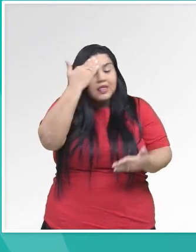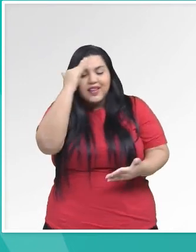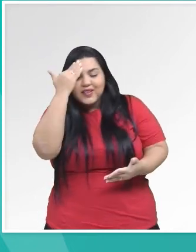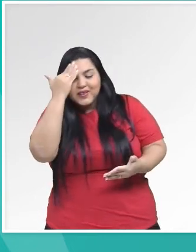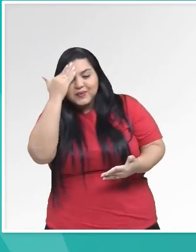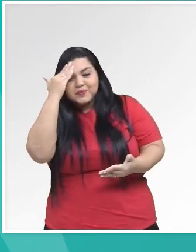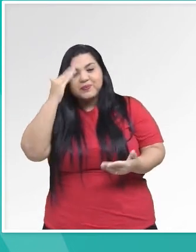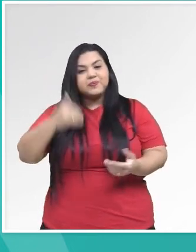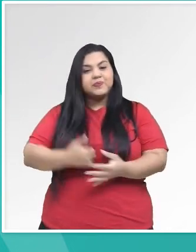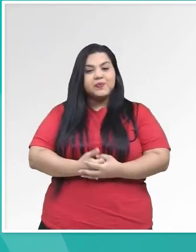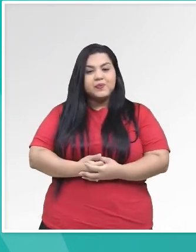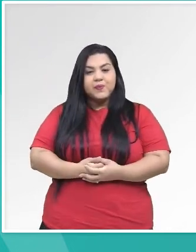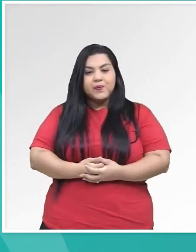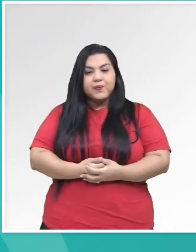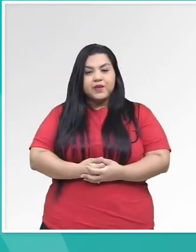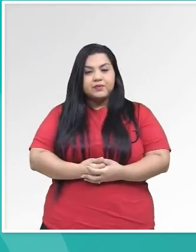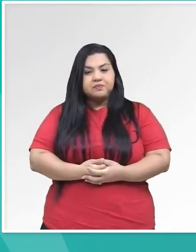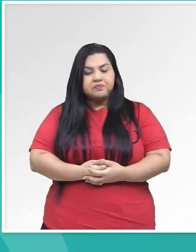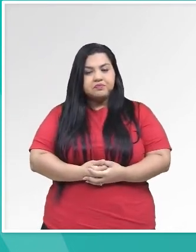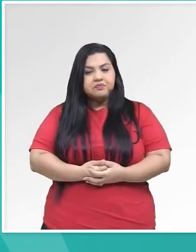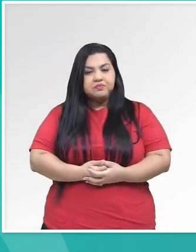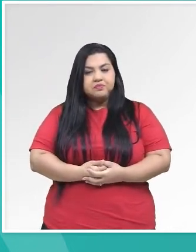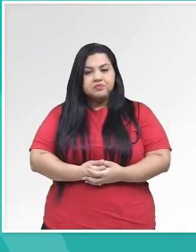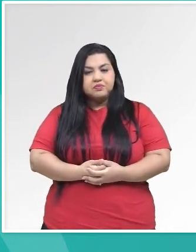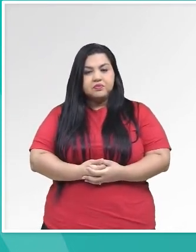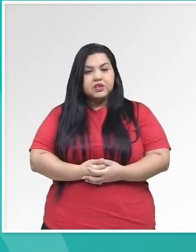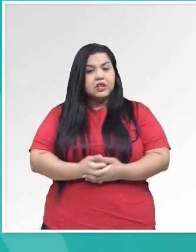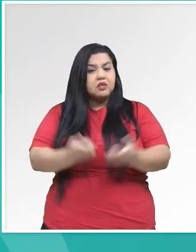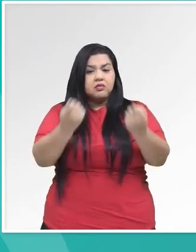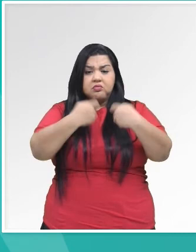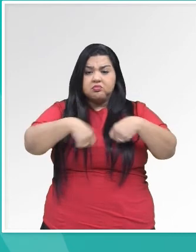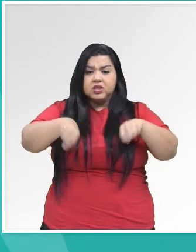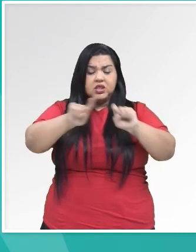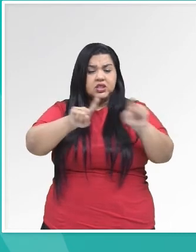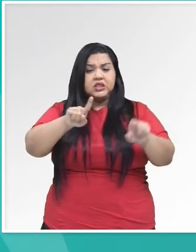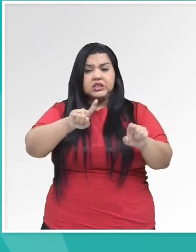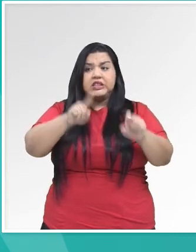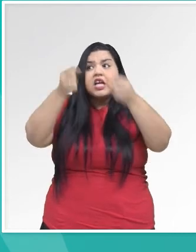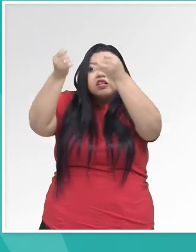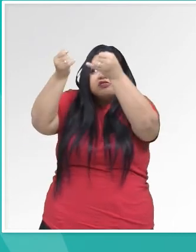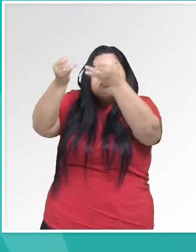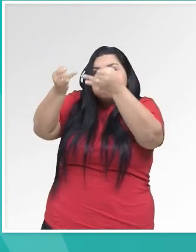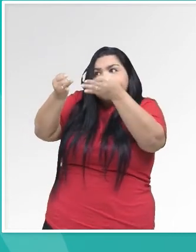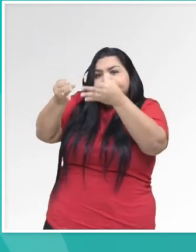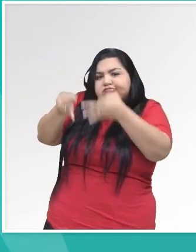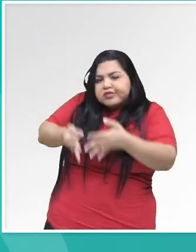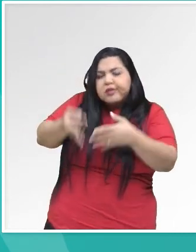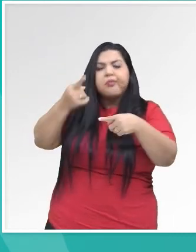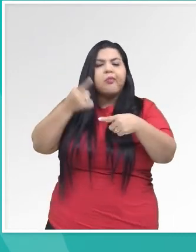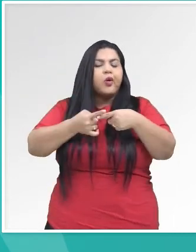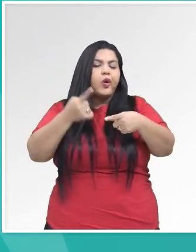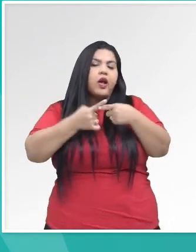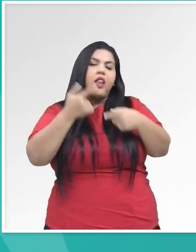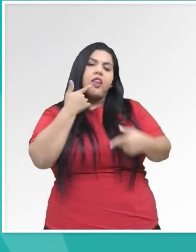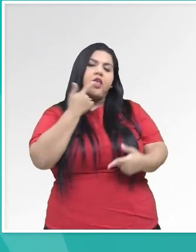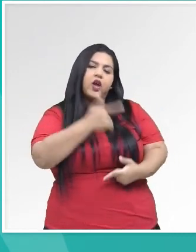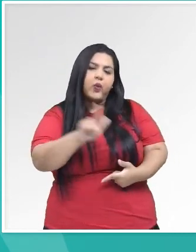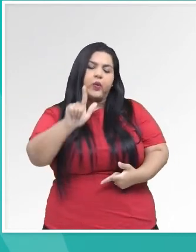gente, né? Não necessita ser interpretado, pois é um texto em